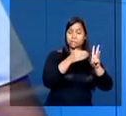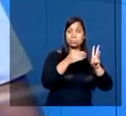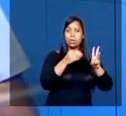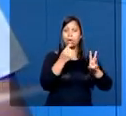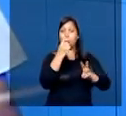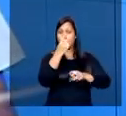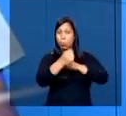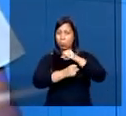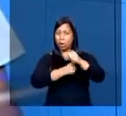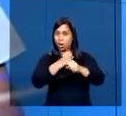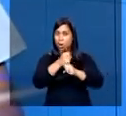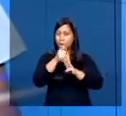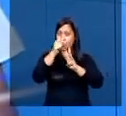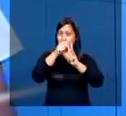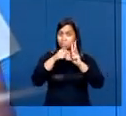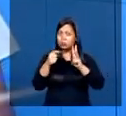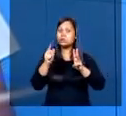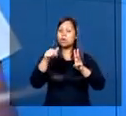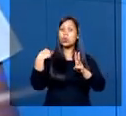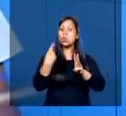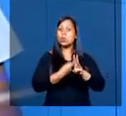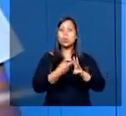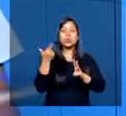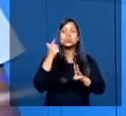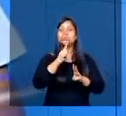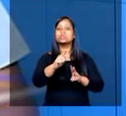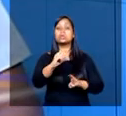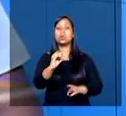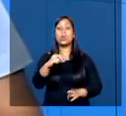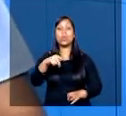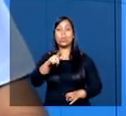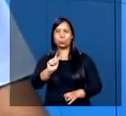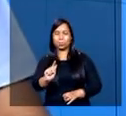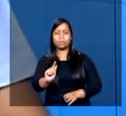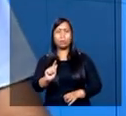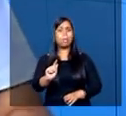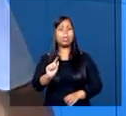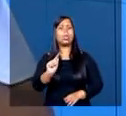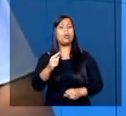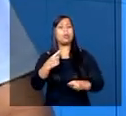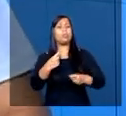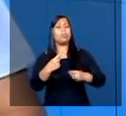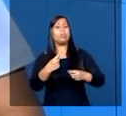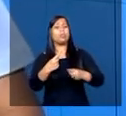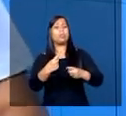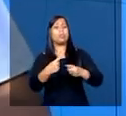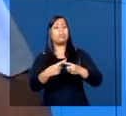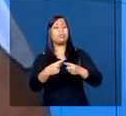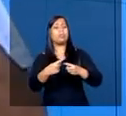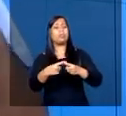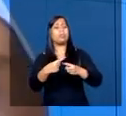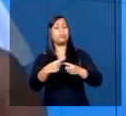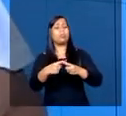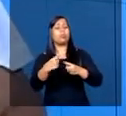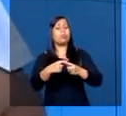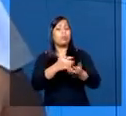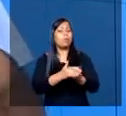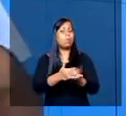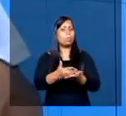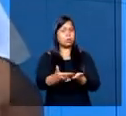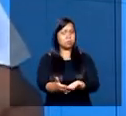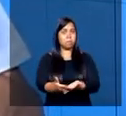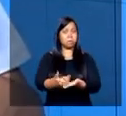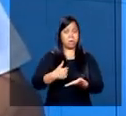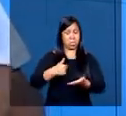1 ano, mais ou menos, e 2 meses a gente é uma ONG. Ele veio para suprir uma necessidade que eu, como pediatra, venho observando,